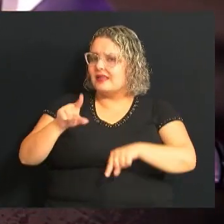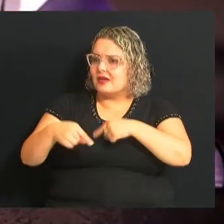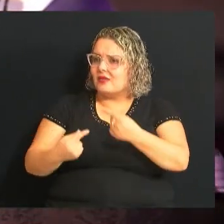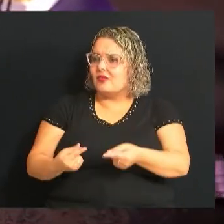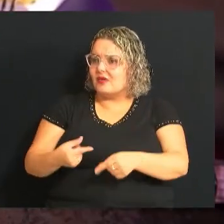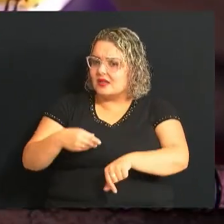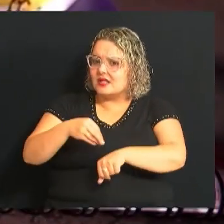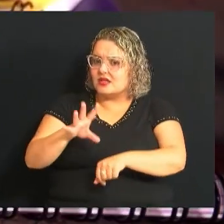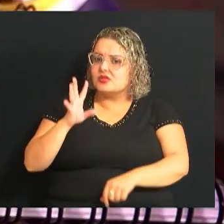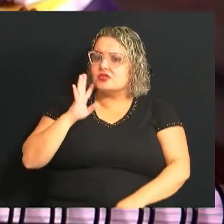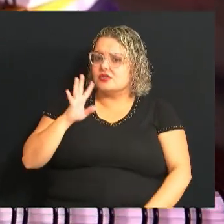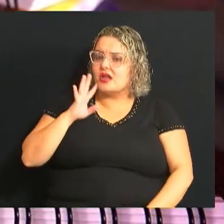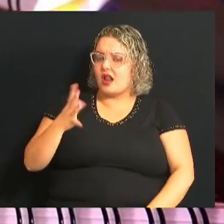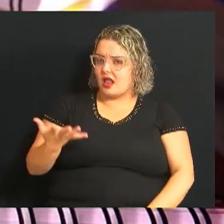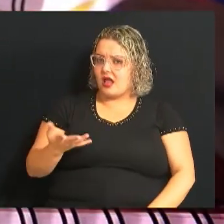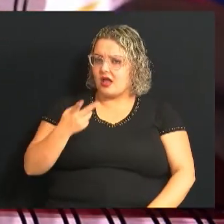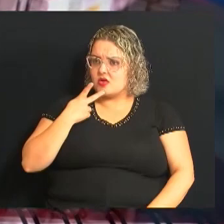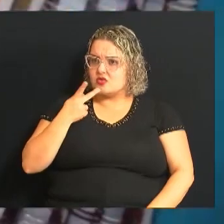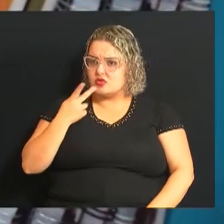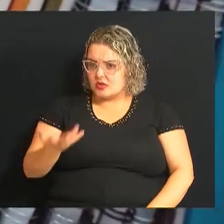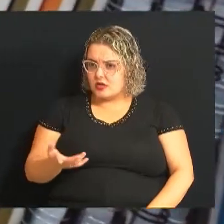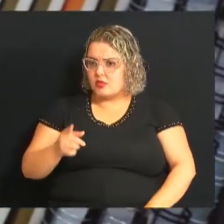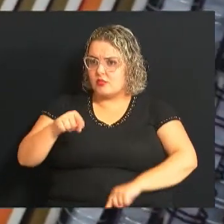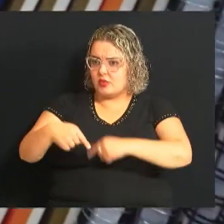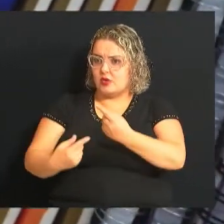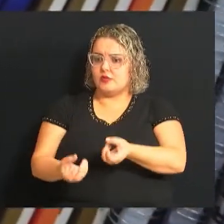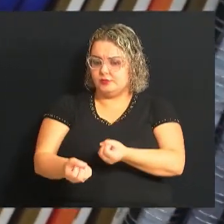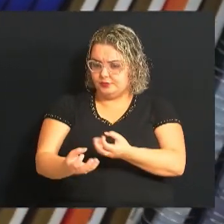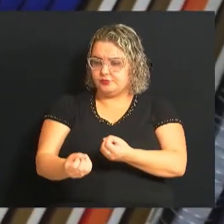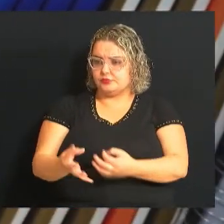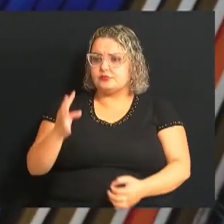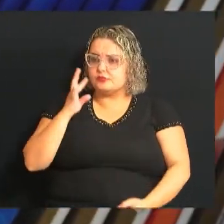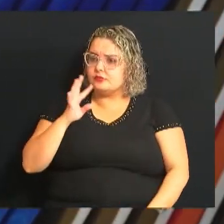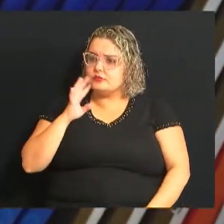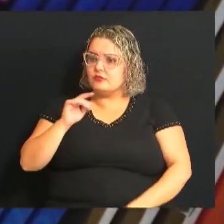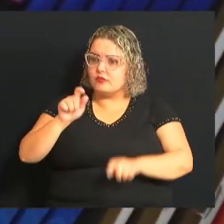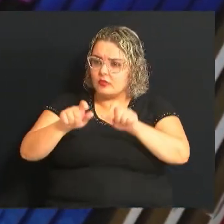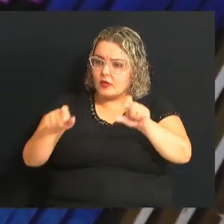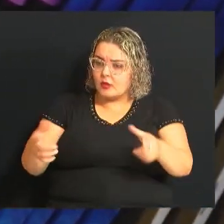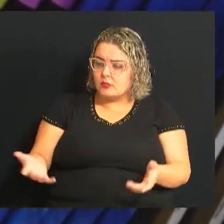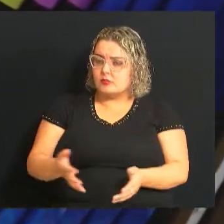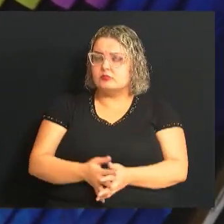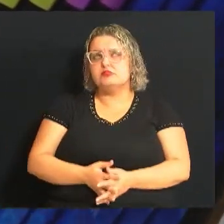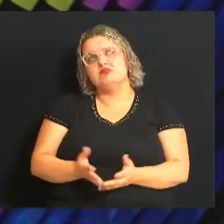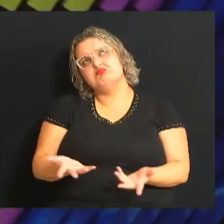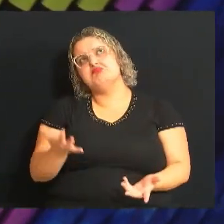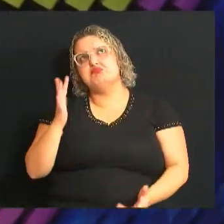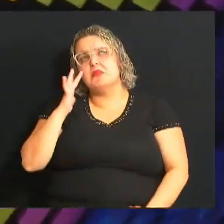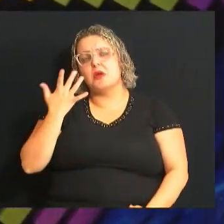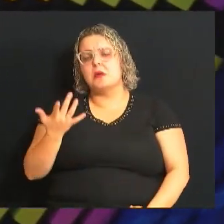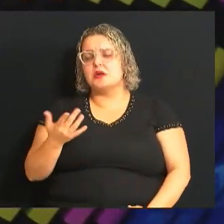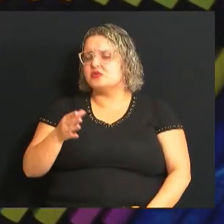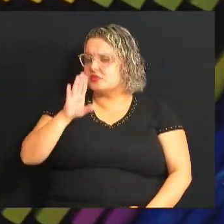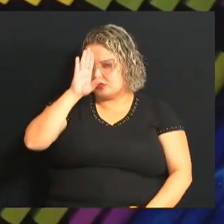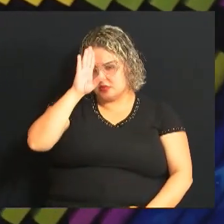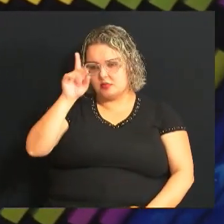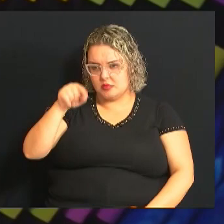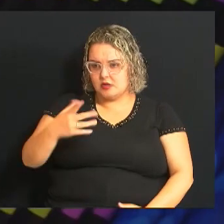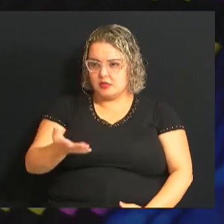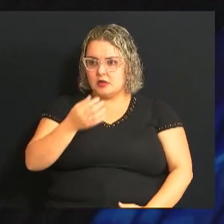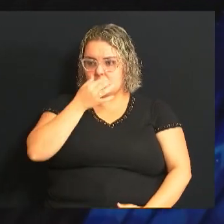seria legal de falar, alguma outra informação bacana para a gente passar para o pessoal? Não, acho que o principal é isso, né?